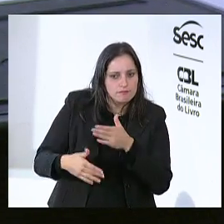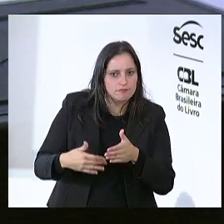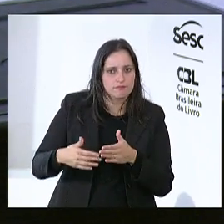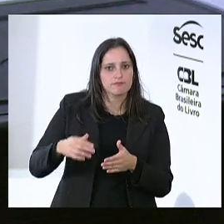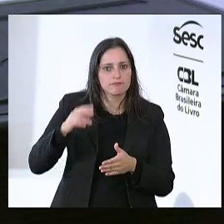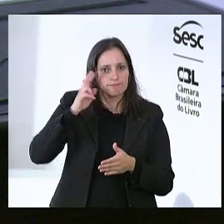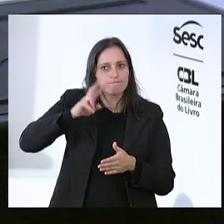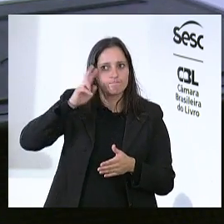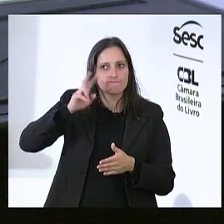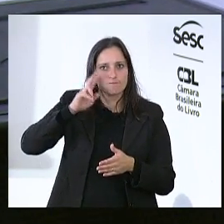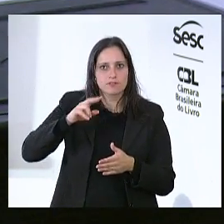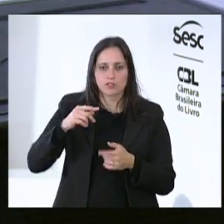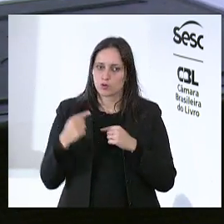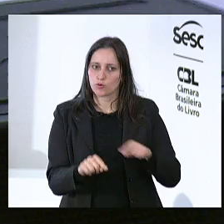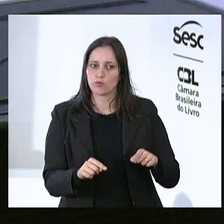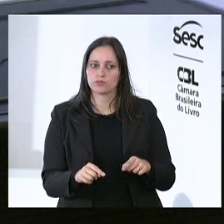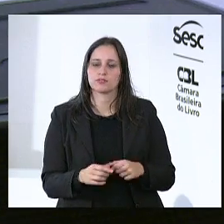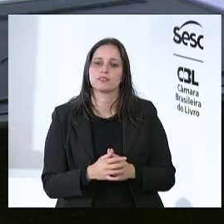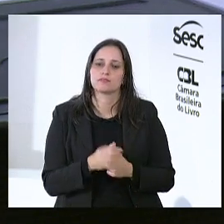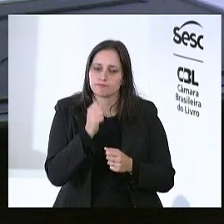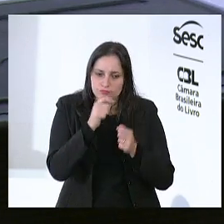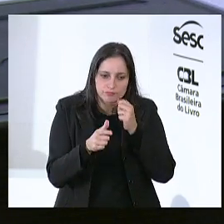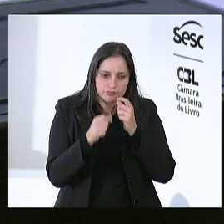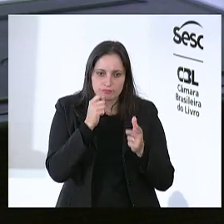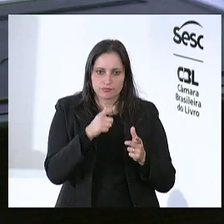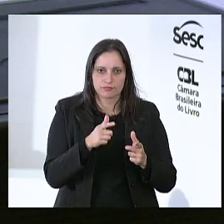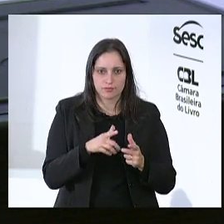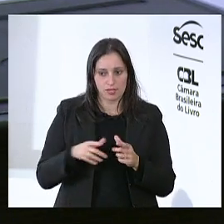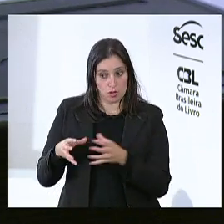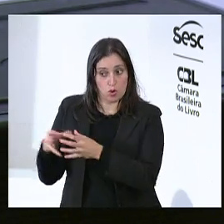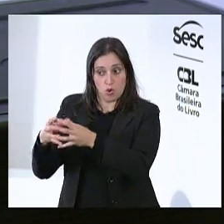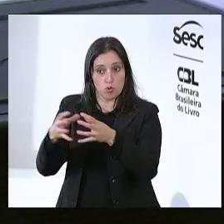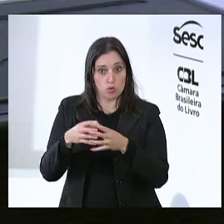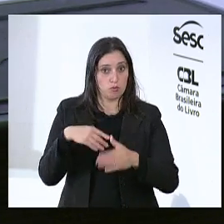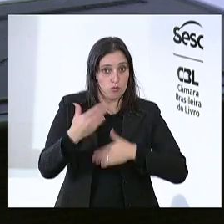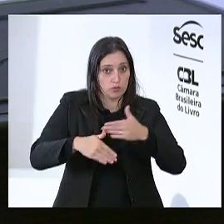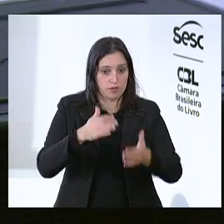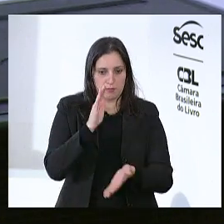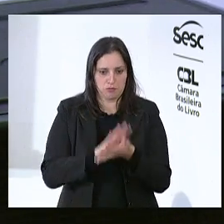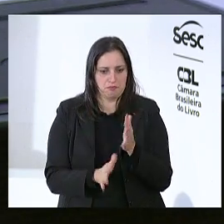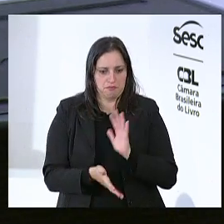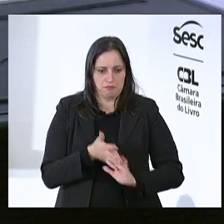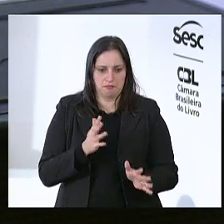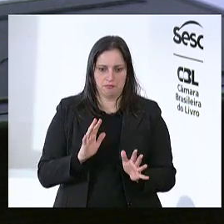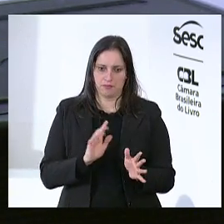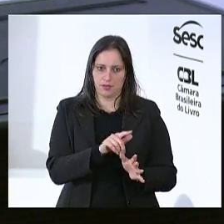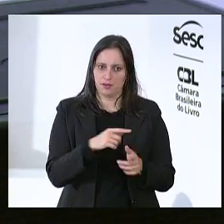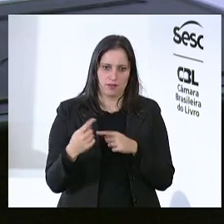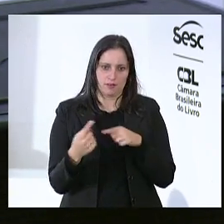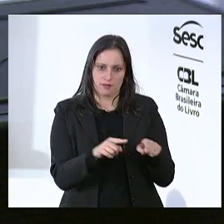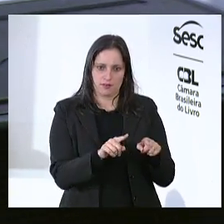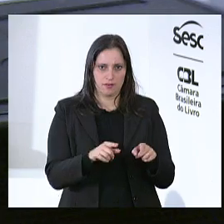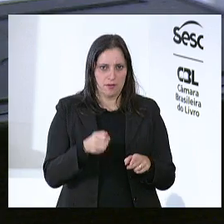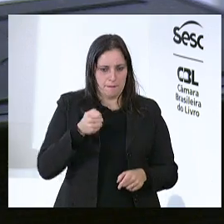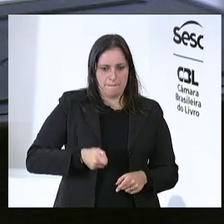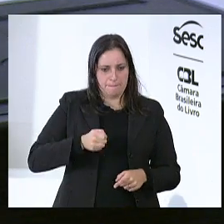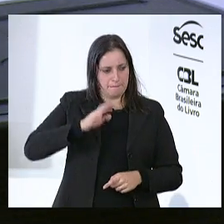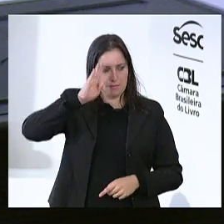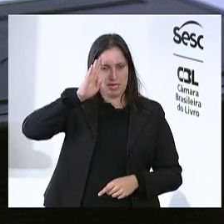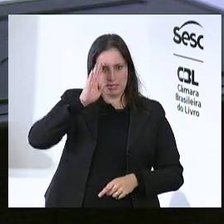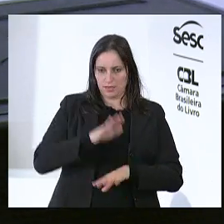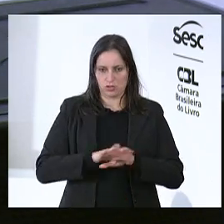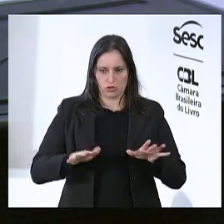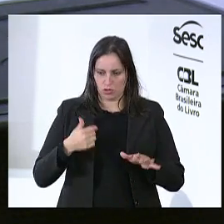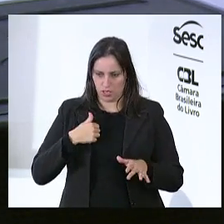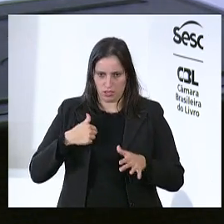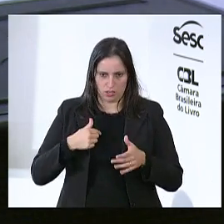Inclusive dizendo: olha, o regime é só militar, nós não tivemos nada a ver com isso. Então, essa própria disputa hoje, se é ditadura militar, ditadura